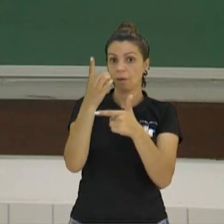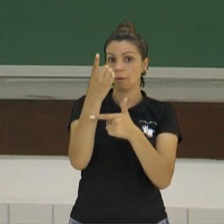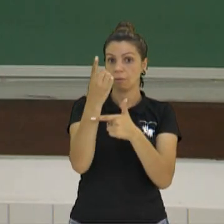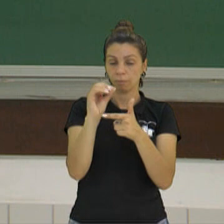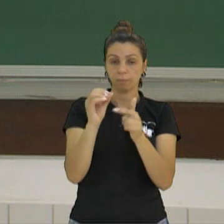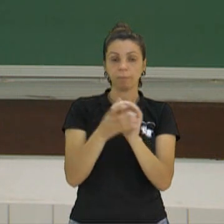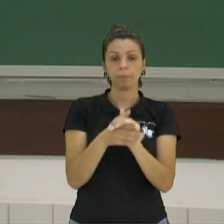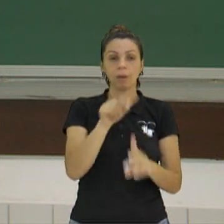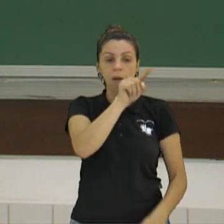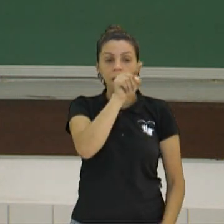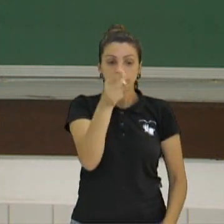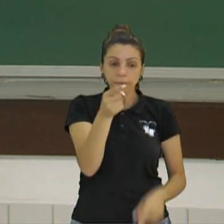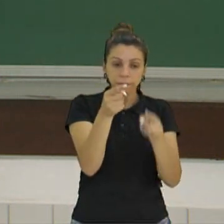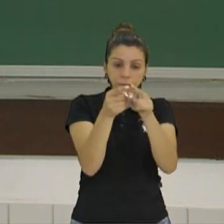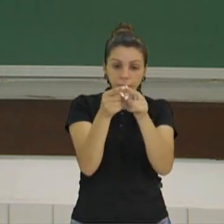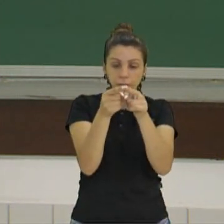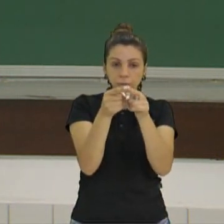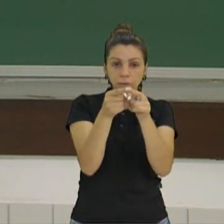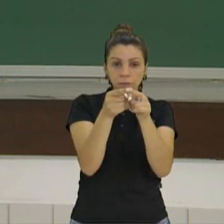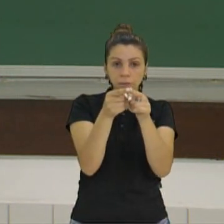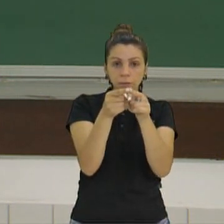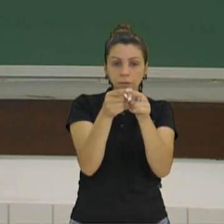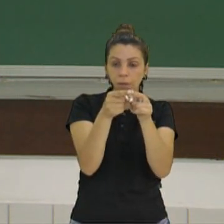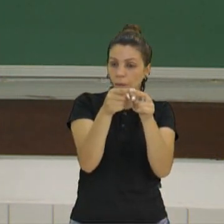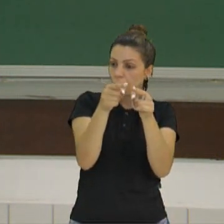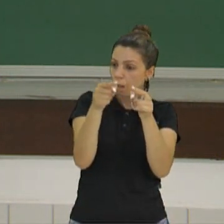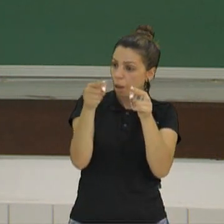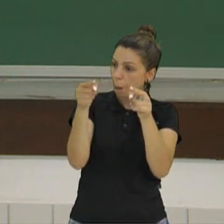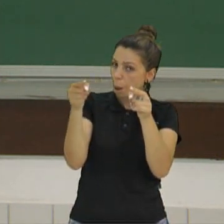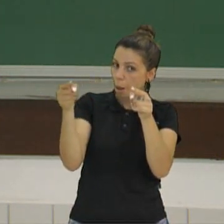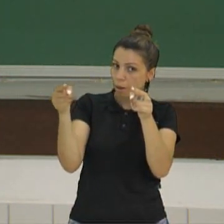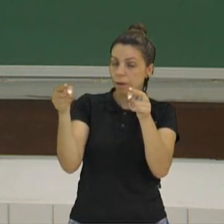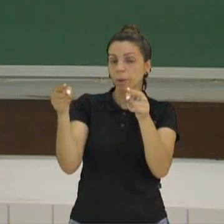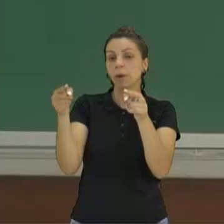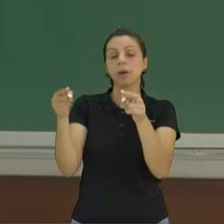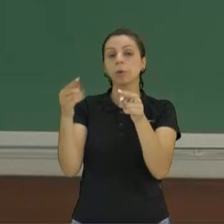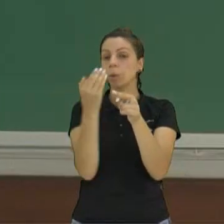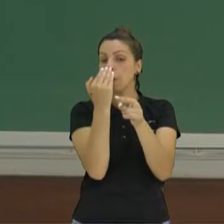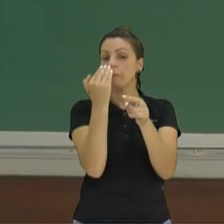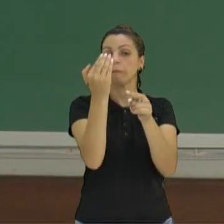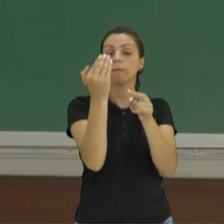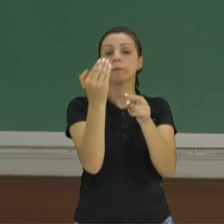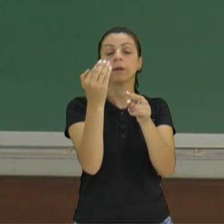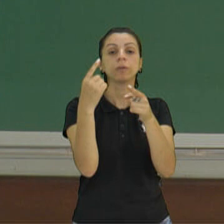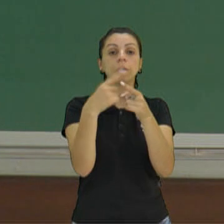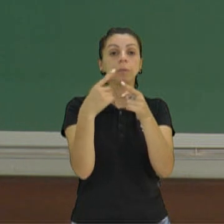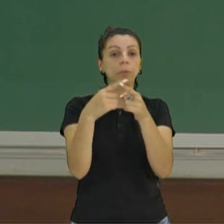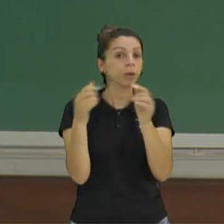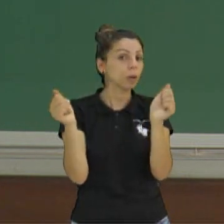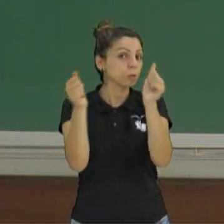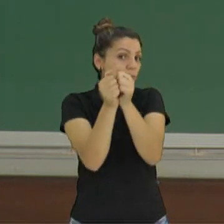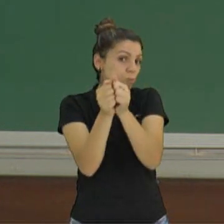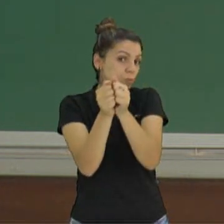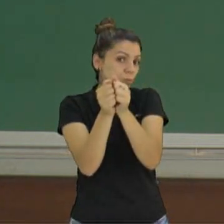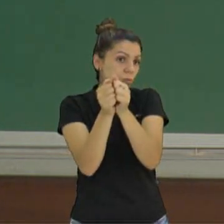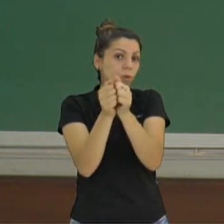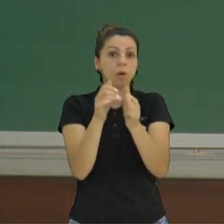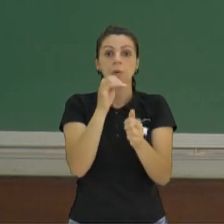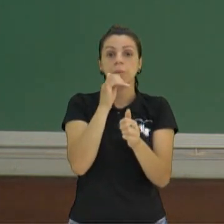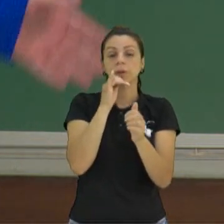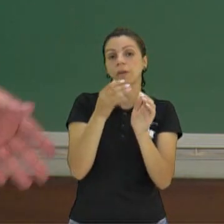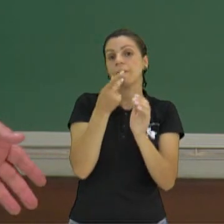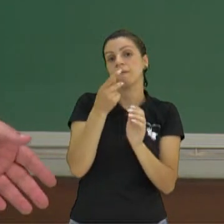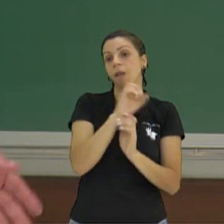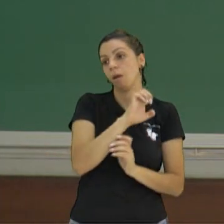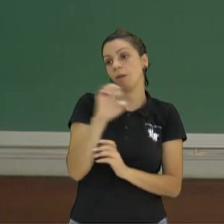a vírgula ela vai ser deslocada uma casa para a esquerda. Estou virado de costas para você, por quê? Para você fazer a esquerda junto comigo. Porque se eu fizer a minha